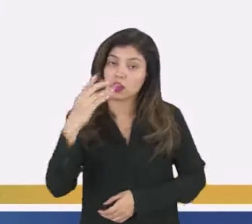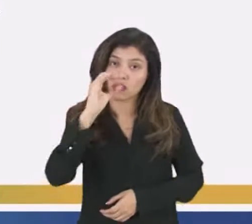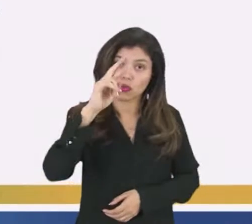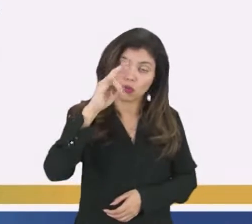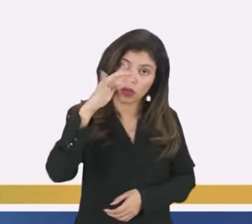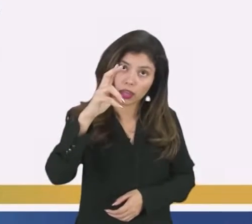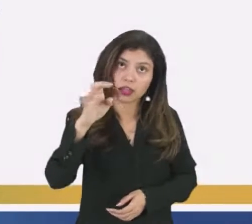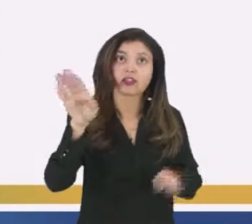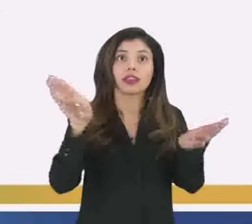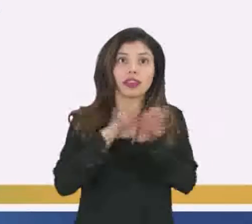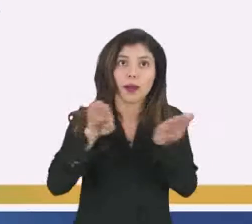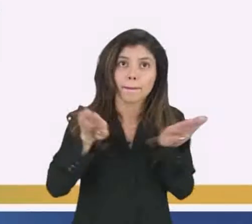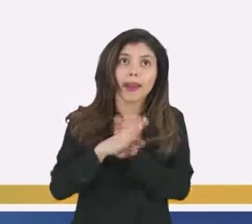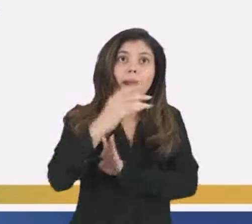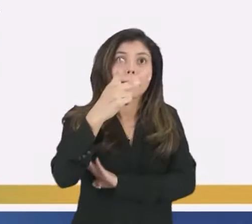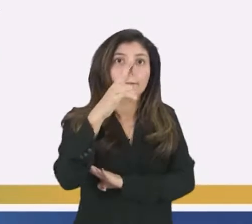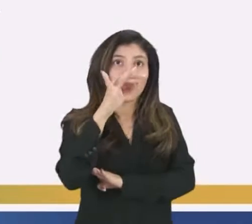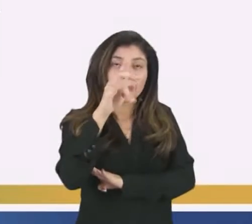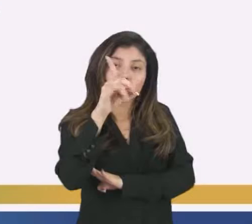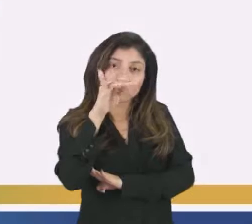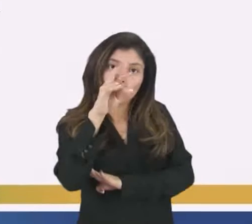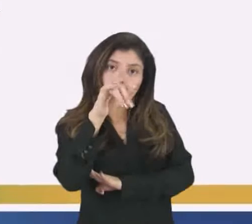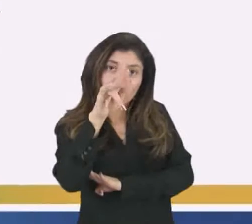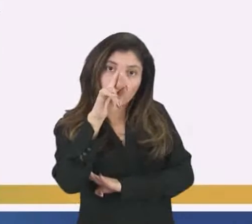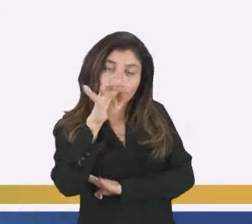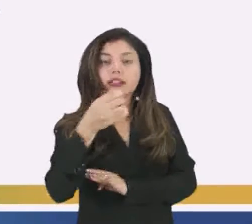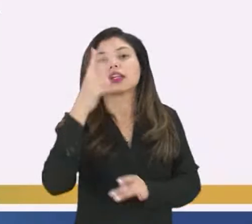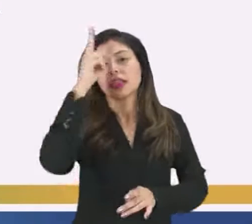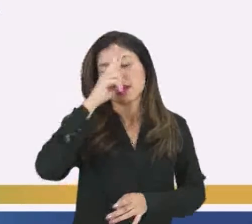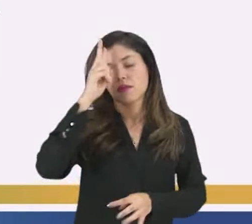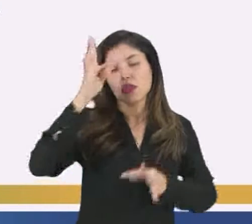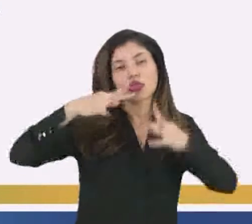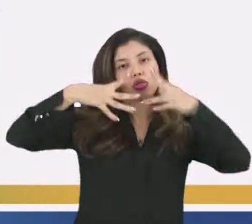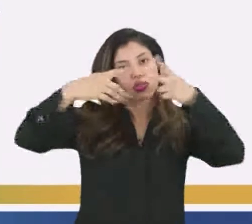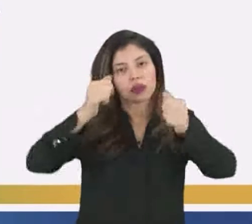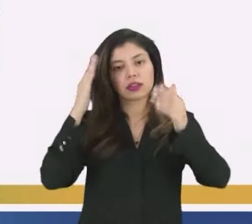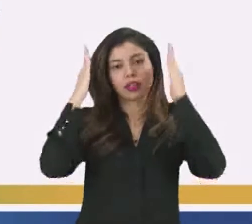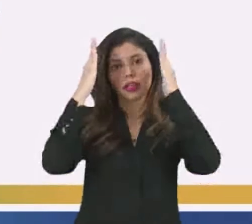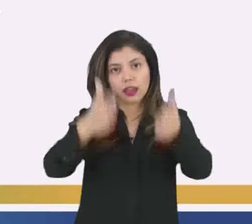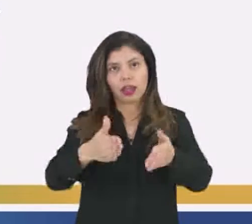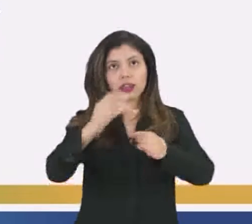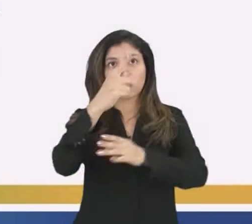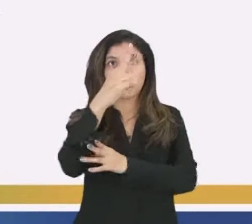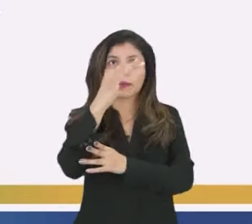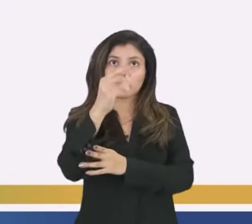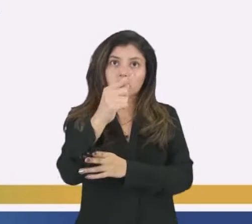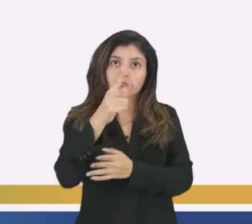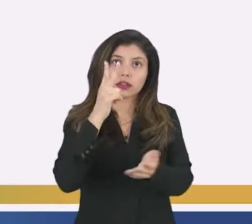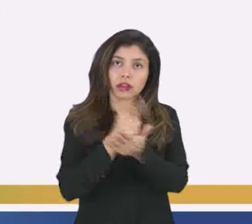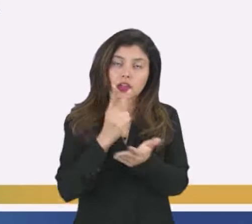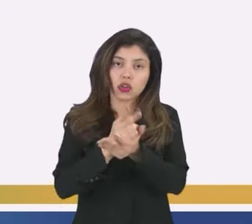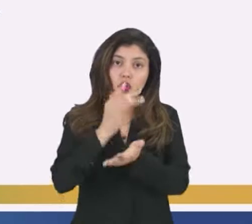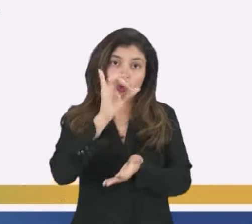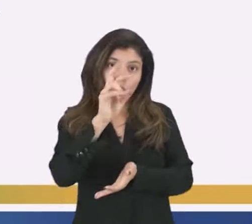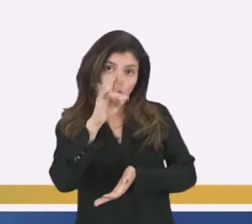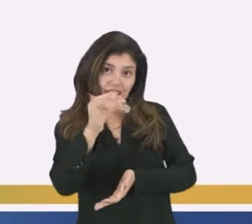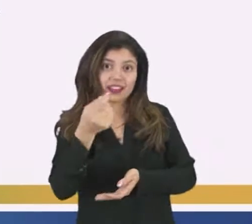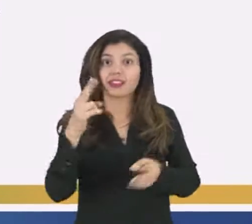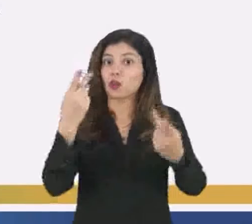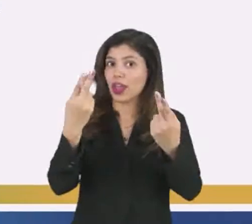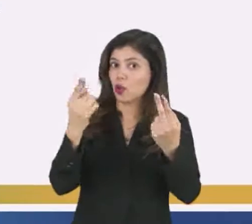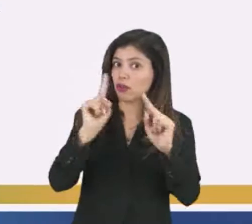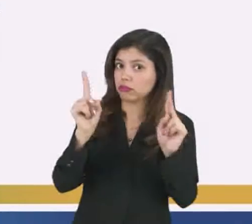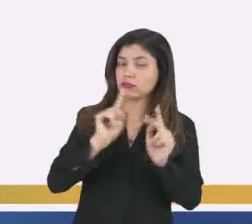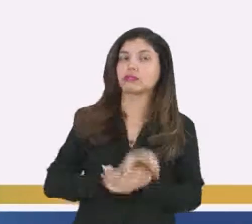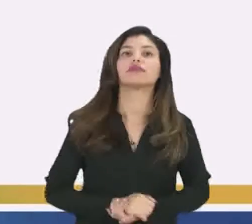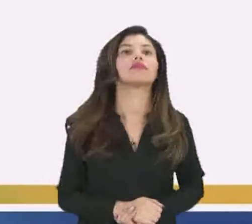concorrentes, perpendiculares. Lembrando que todas as retas perpendiculares são concorrentes, mas nem todas as retas concorrentes são